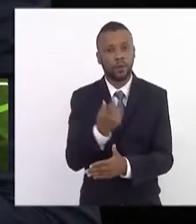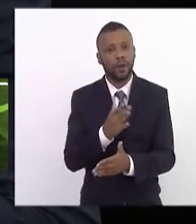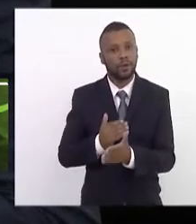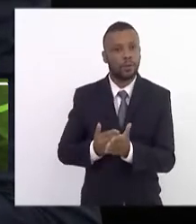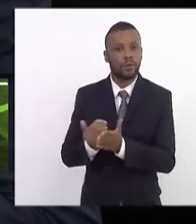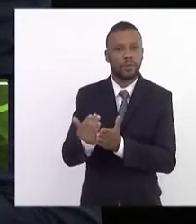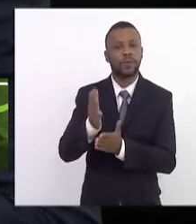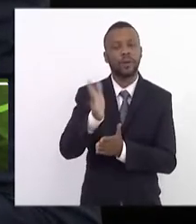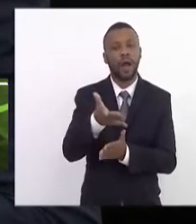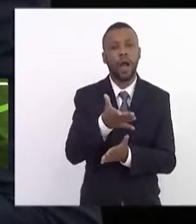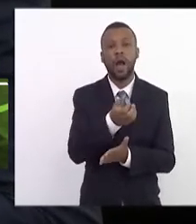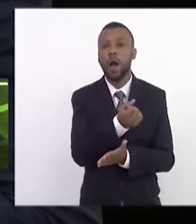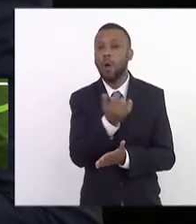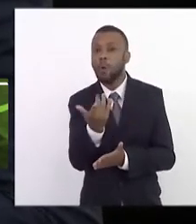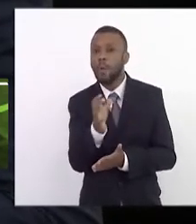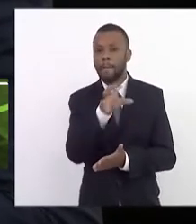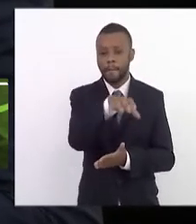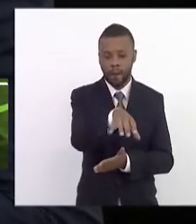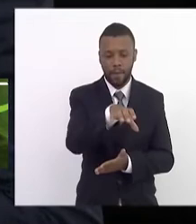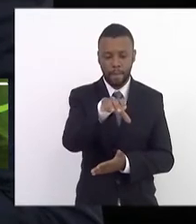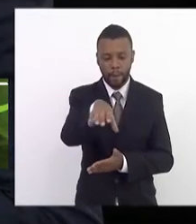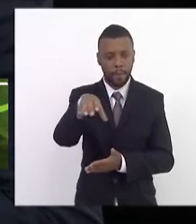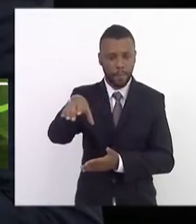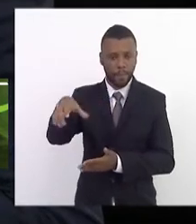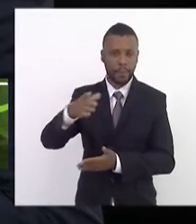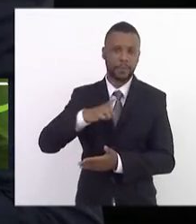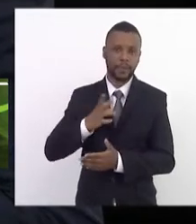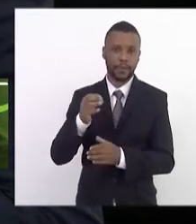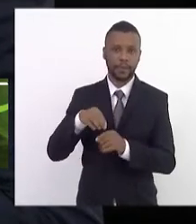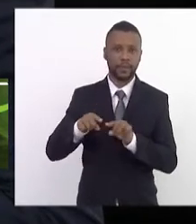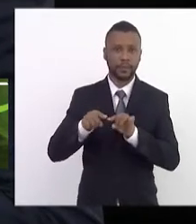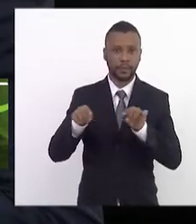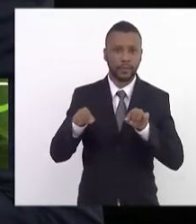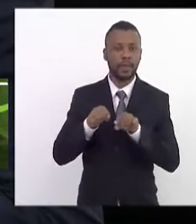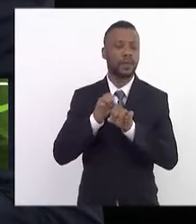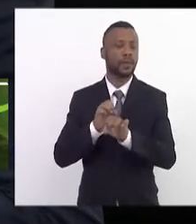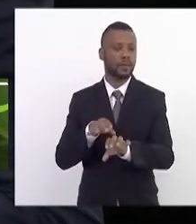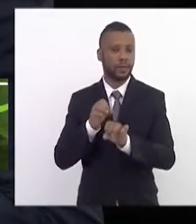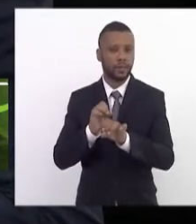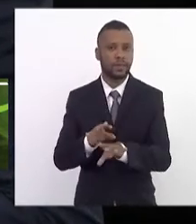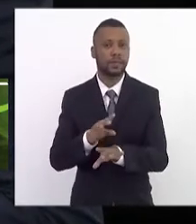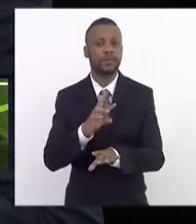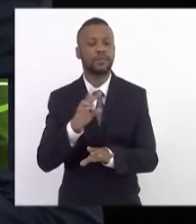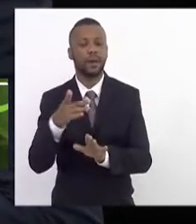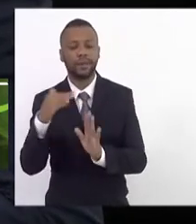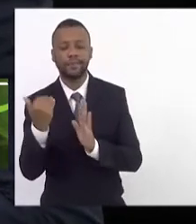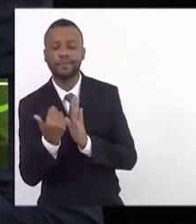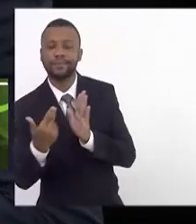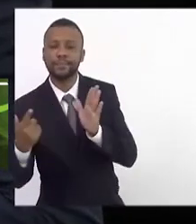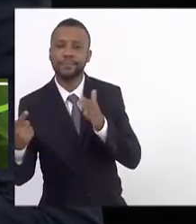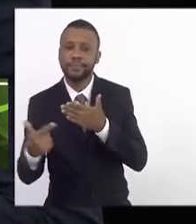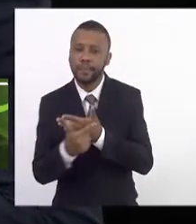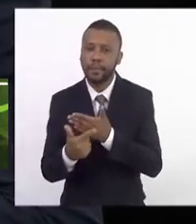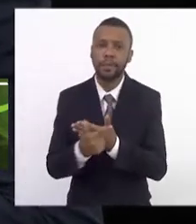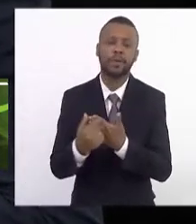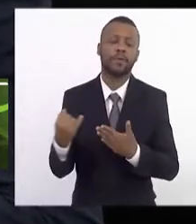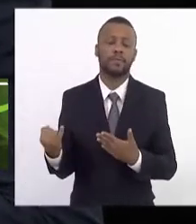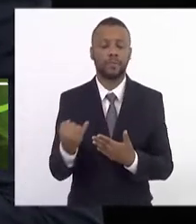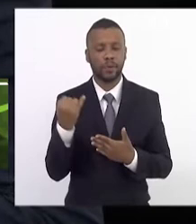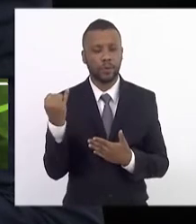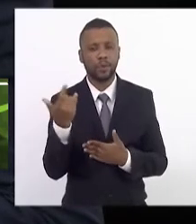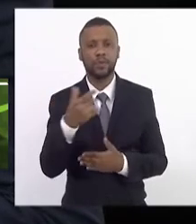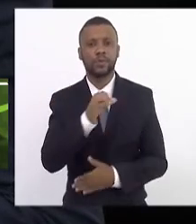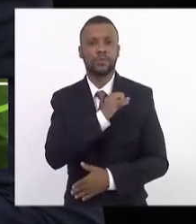alguns núcleos já com aula, com sala de aula, e que eu acho que vai cumprir um papel fundamental para o Estado do Rio de Janeiro,